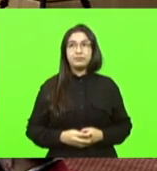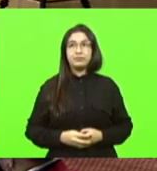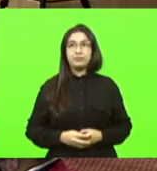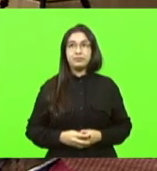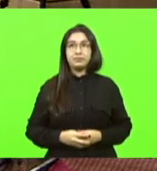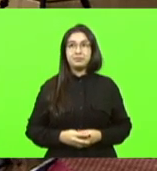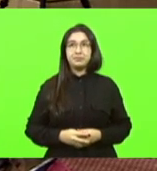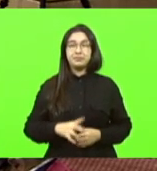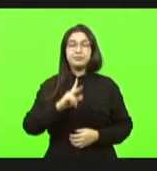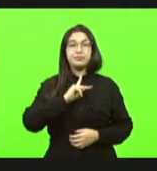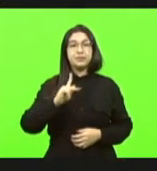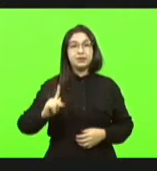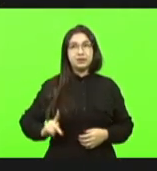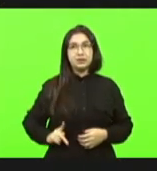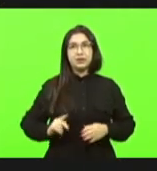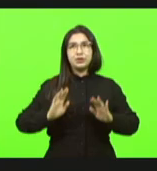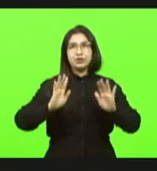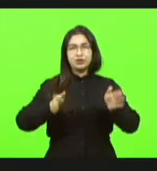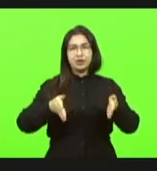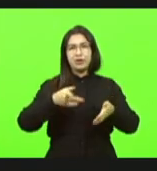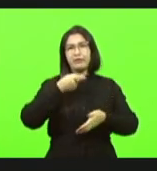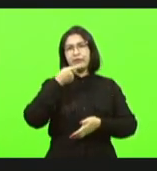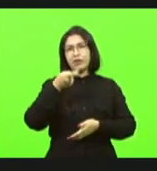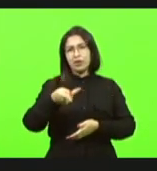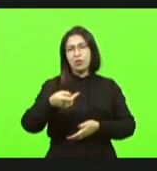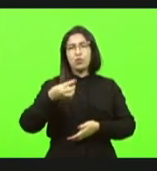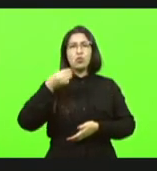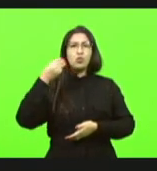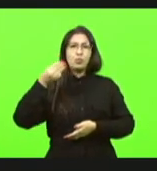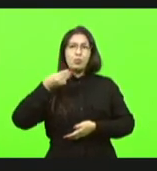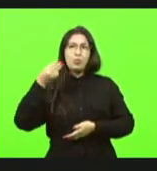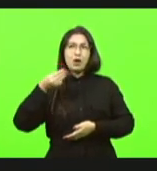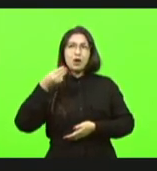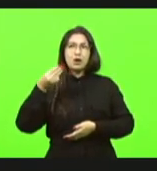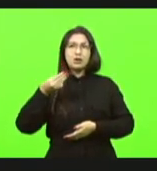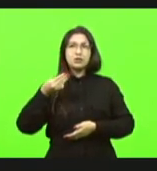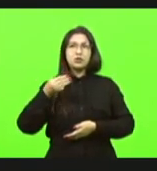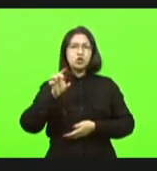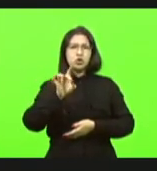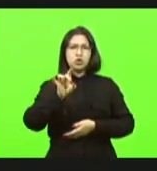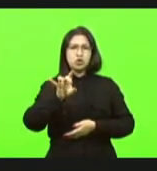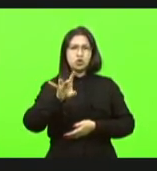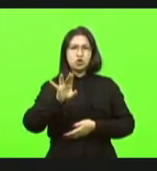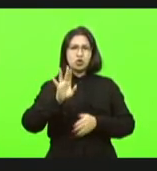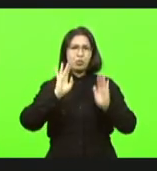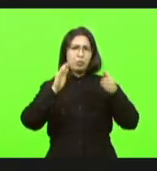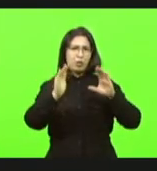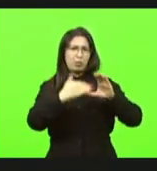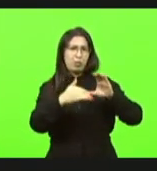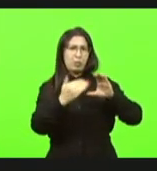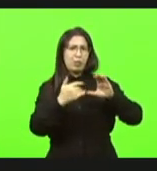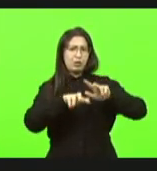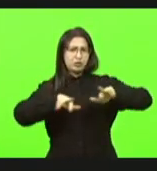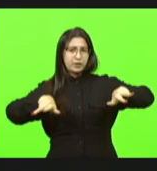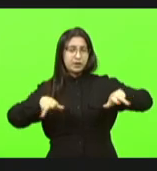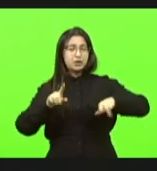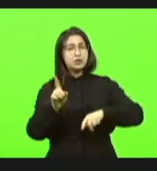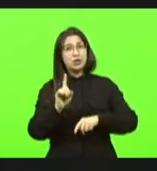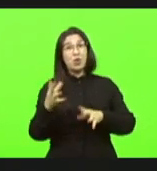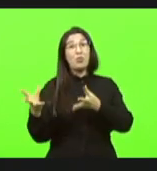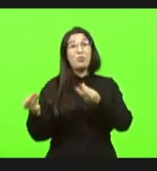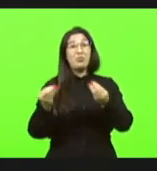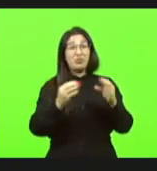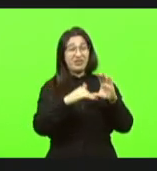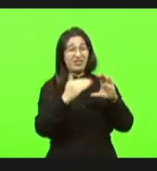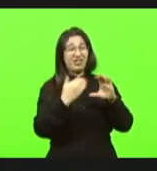o presidente como bem disse o meu antecessor que o deputado Marcos aqui não é uma questão de mensagens até porque que a maioria delas